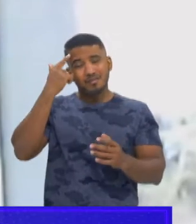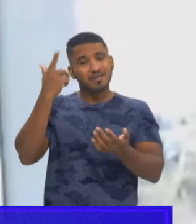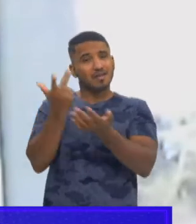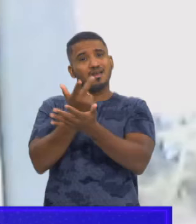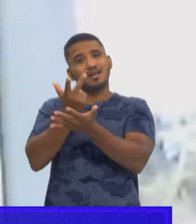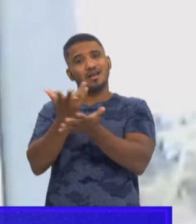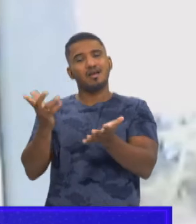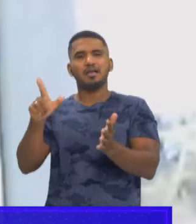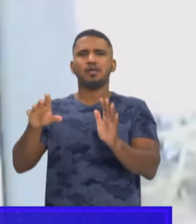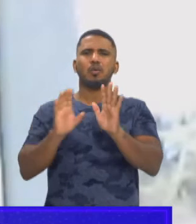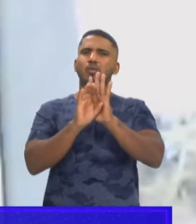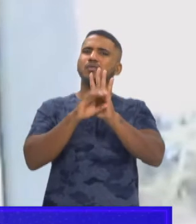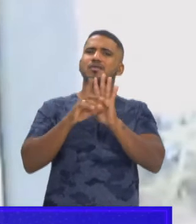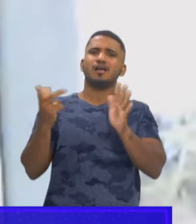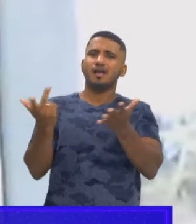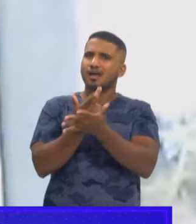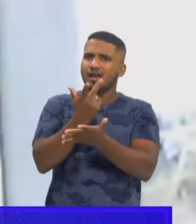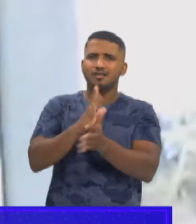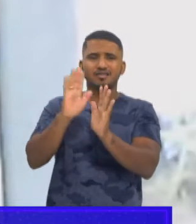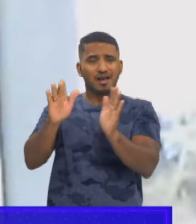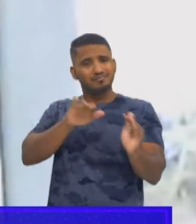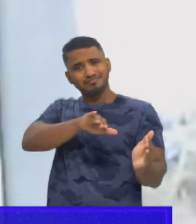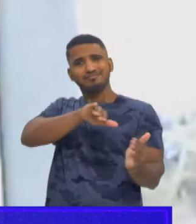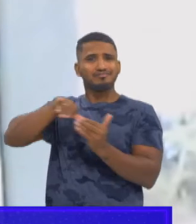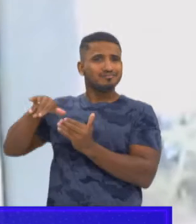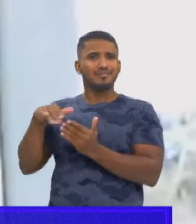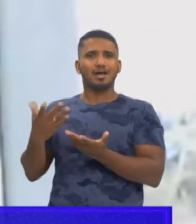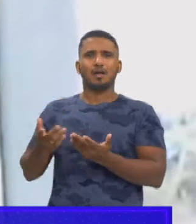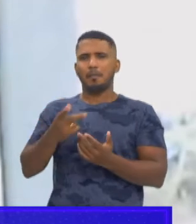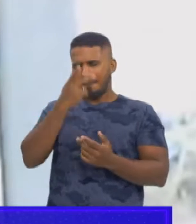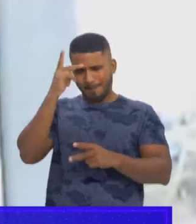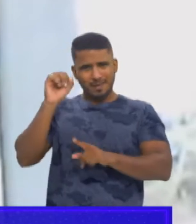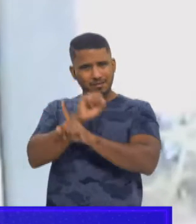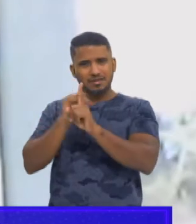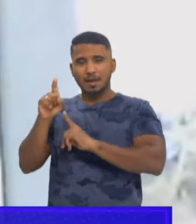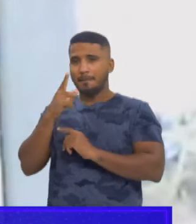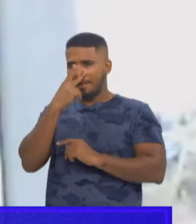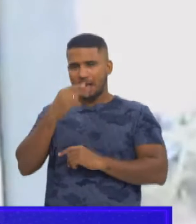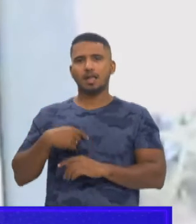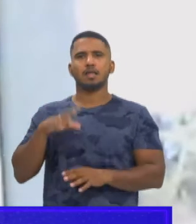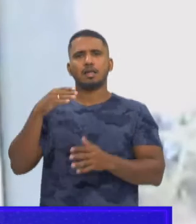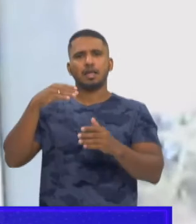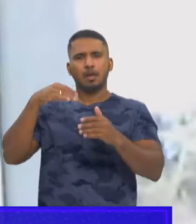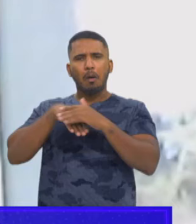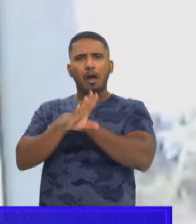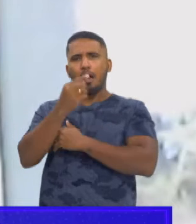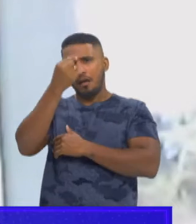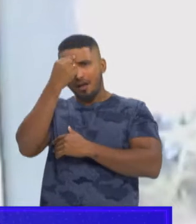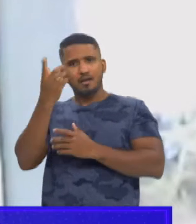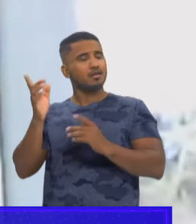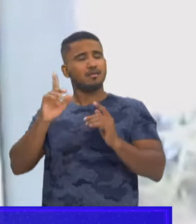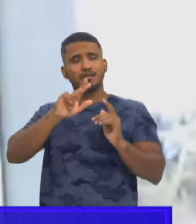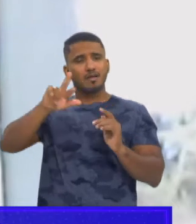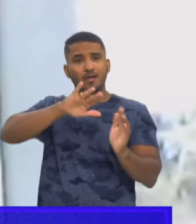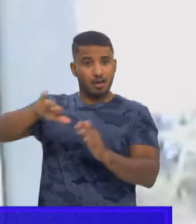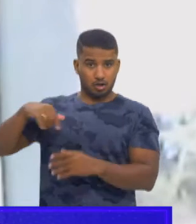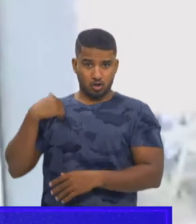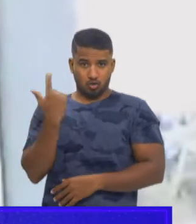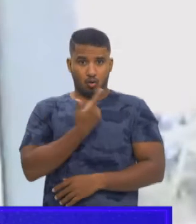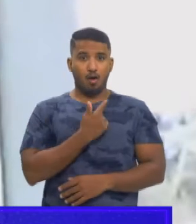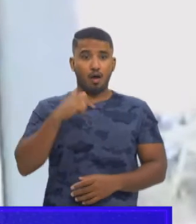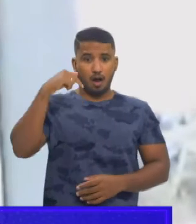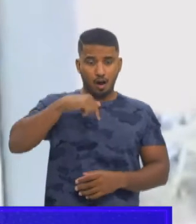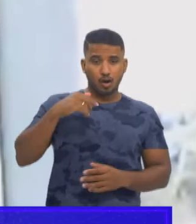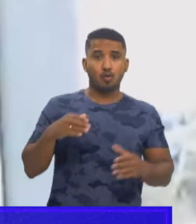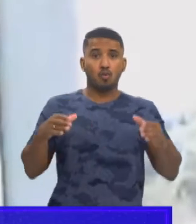para o trabalho e incapaz de cuidar da própria vida. Então, essa conceituação, na verdade, esse conceito